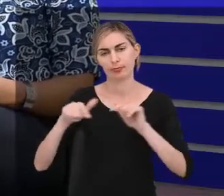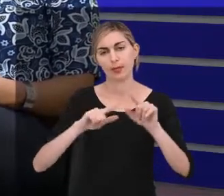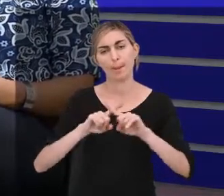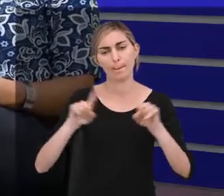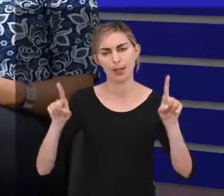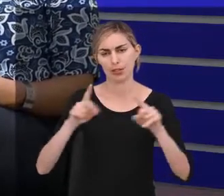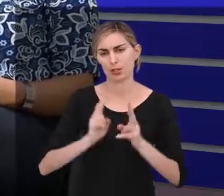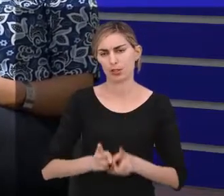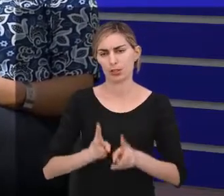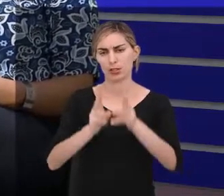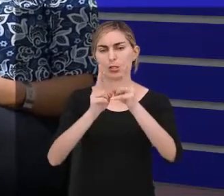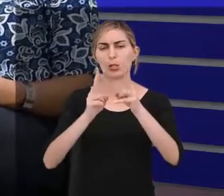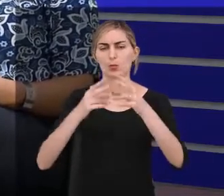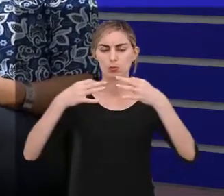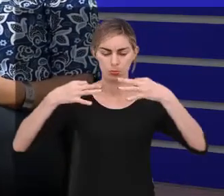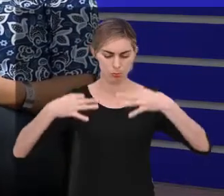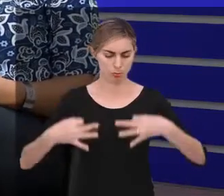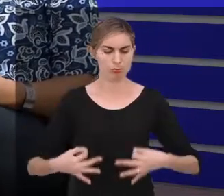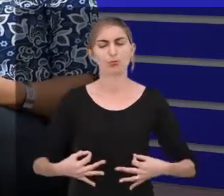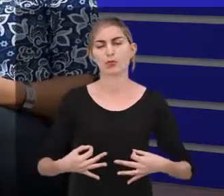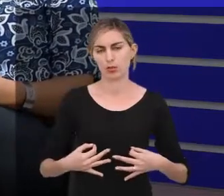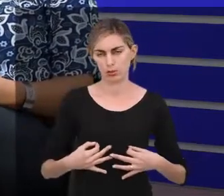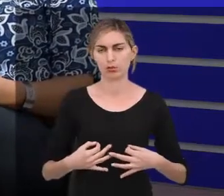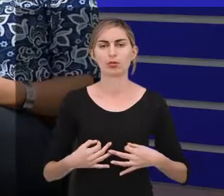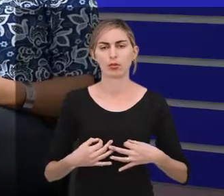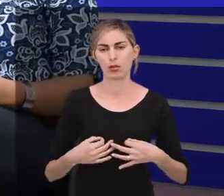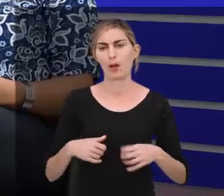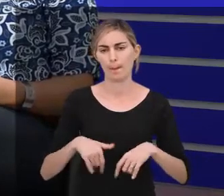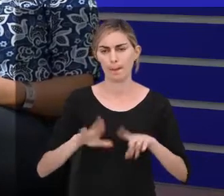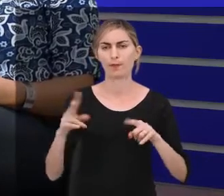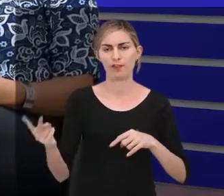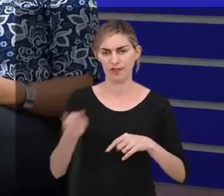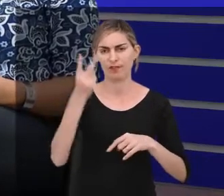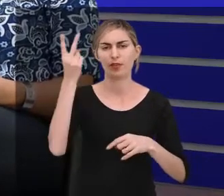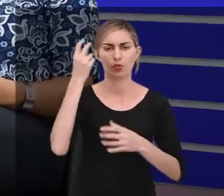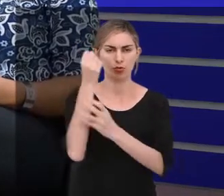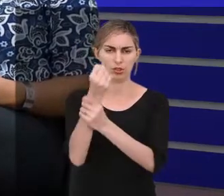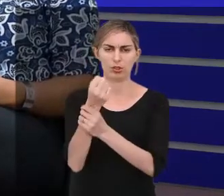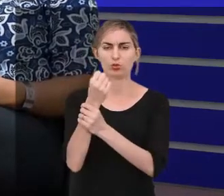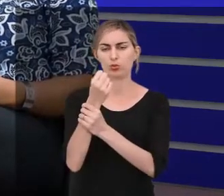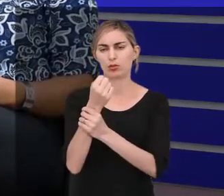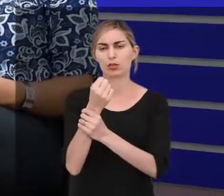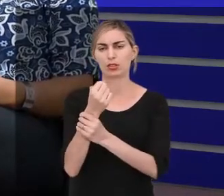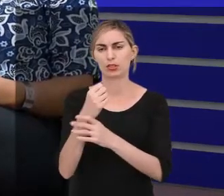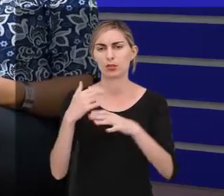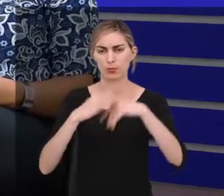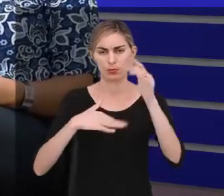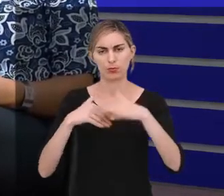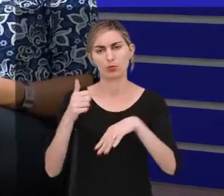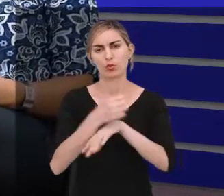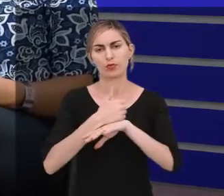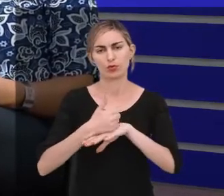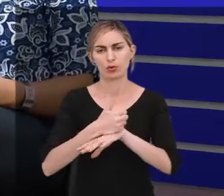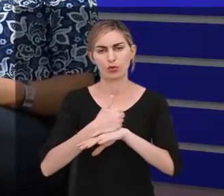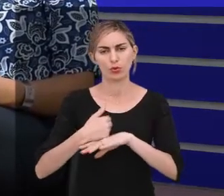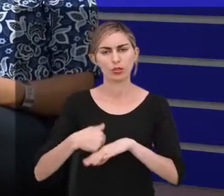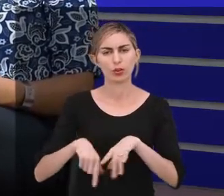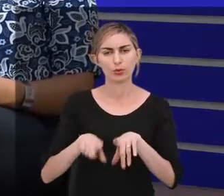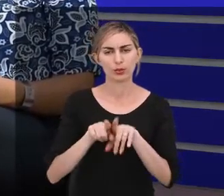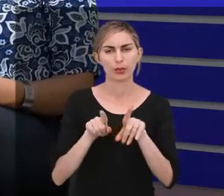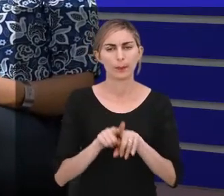se você mantiver sua integridade, eu acho que esse é o maior valor de segurança de um bom profissional